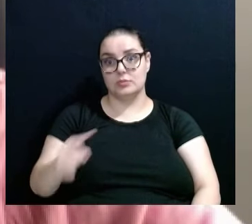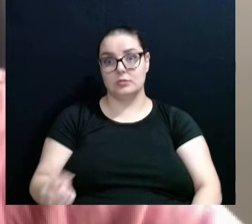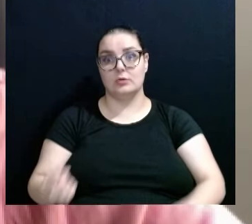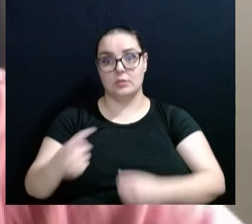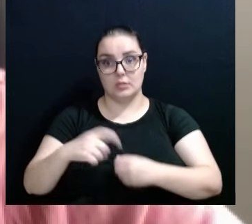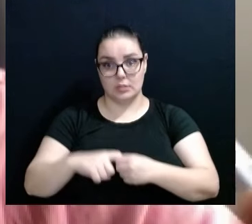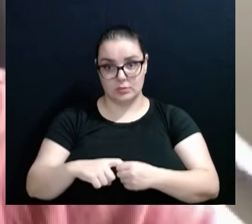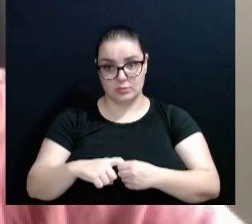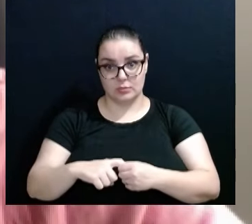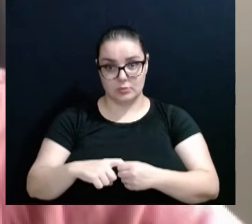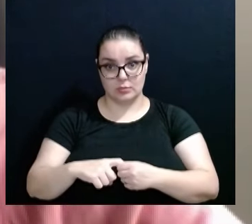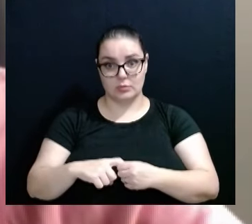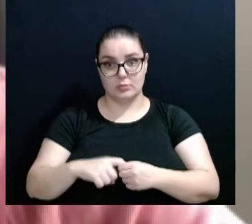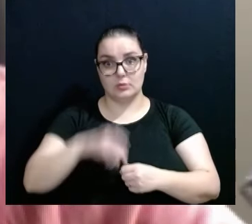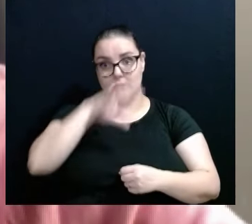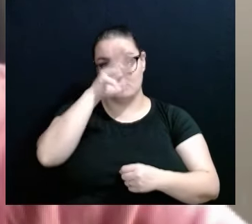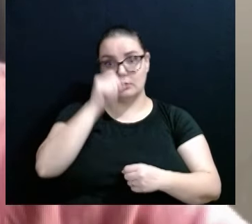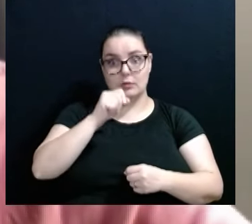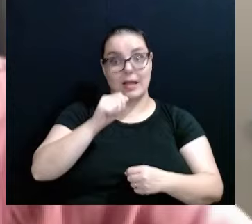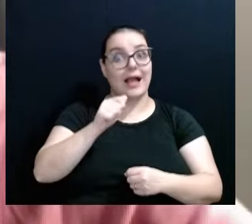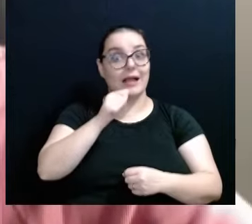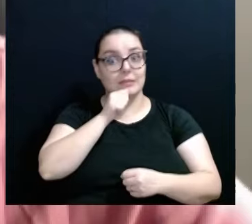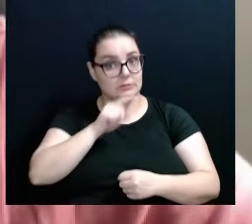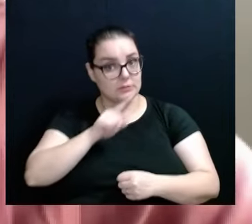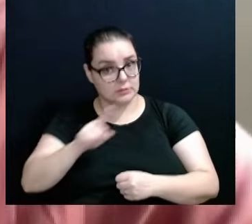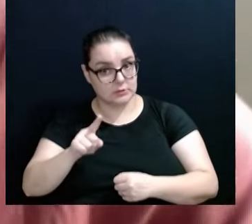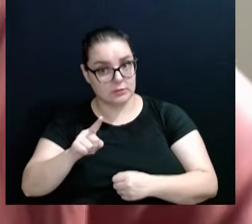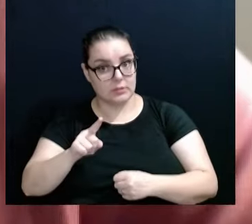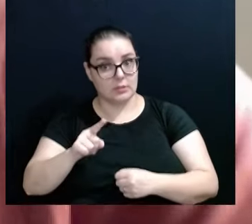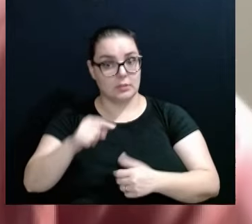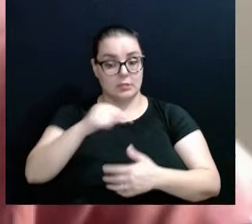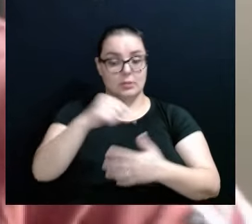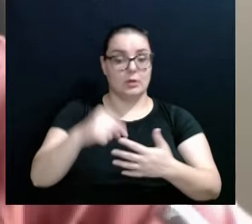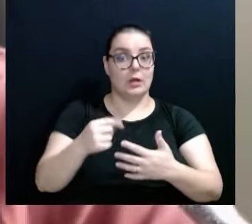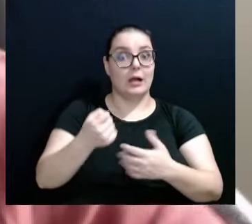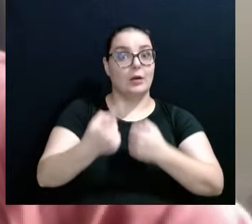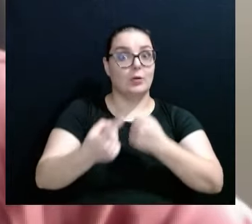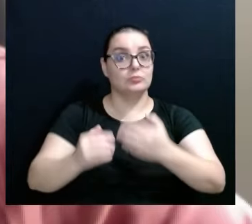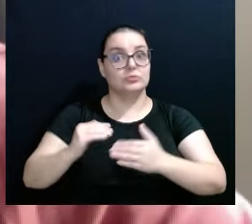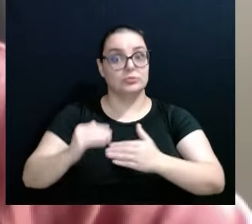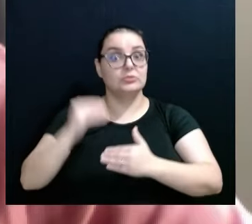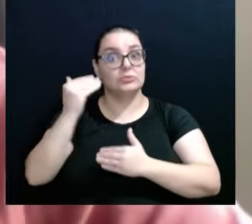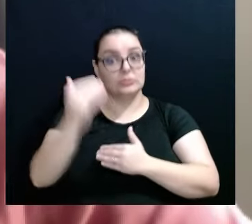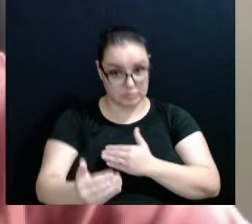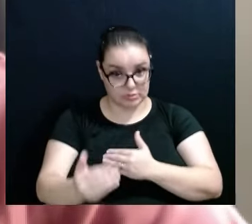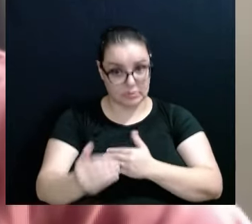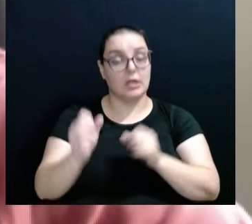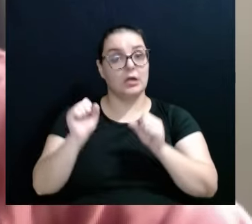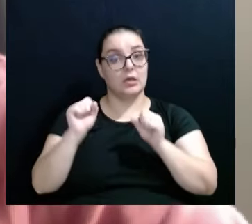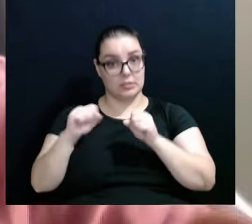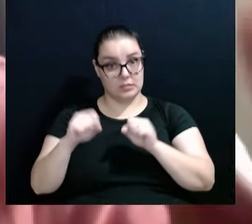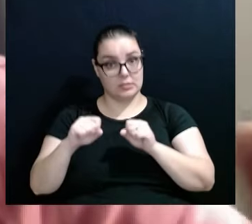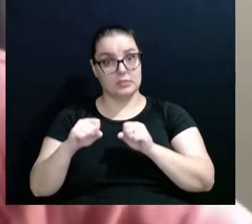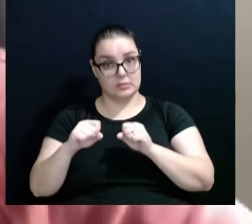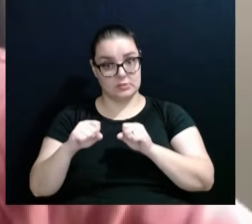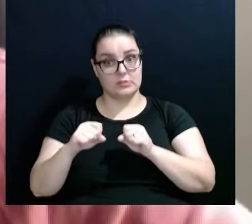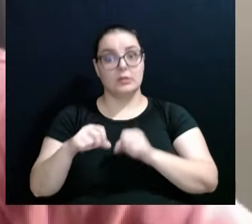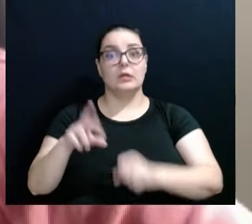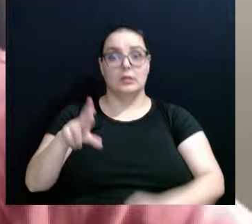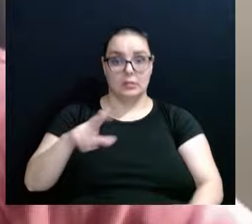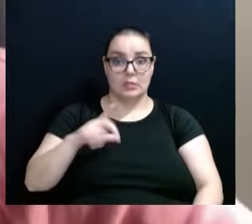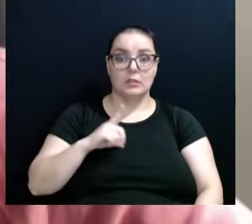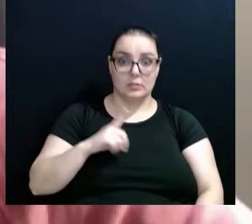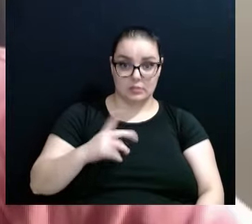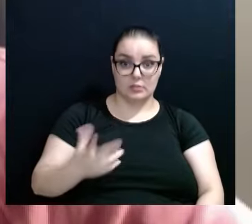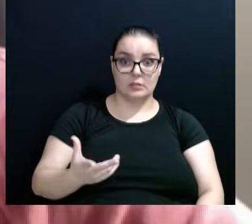na Amazônia, tá? Nenhum deles. Talvez o único ponto de não retorno que nós já ultrapassamos, e que aí sim